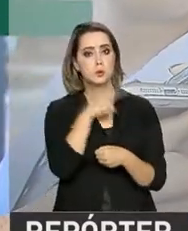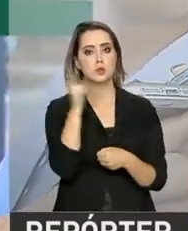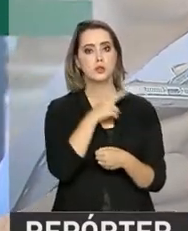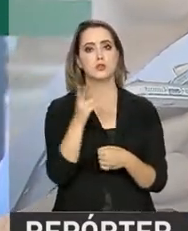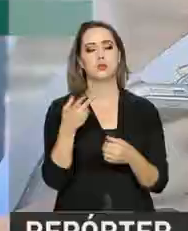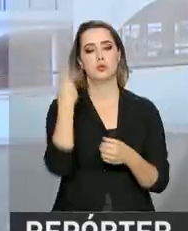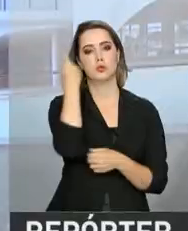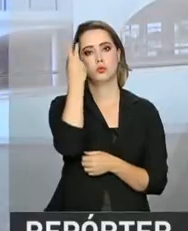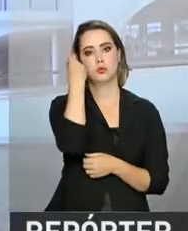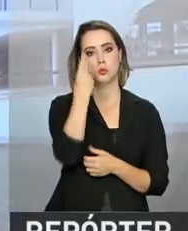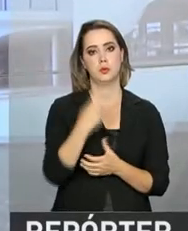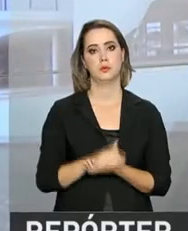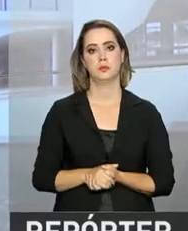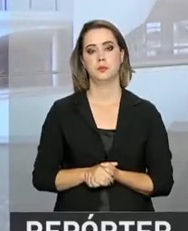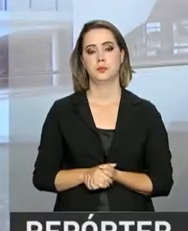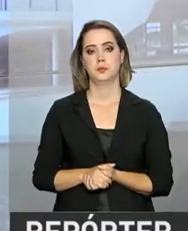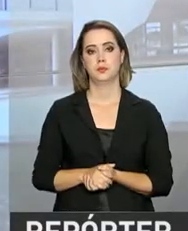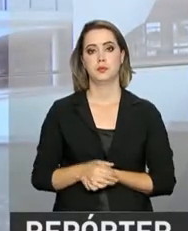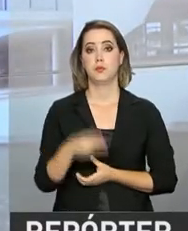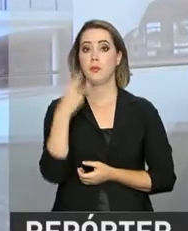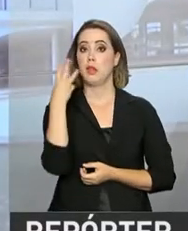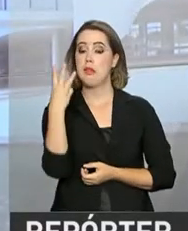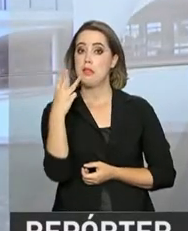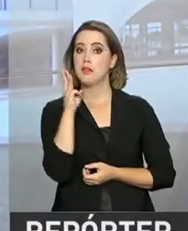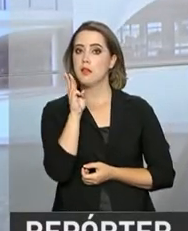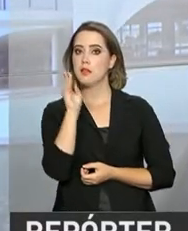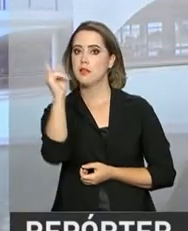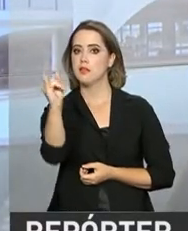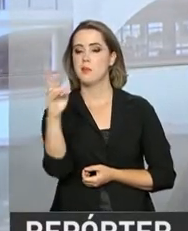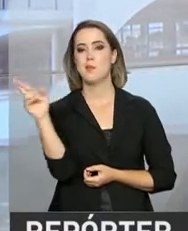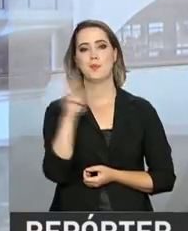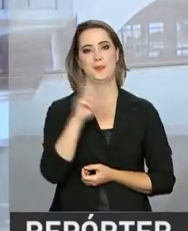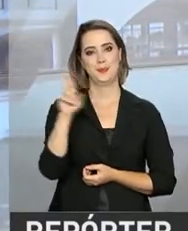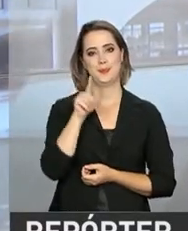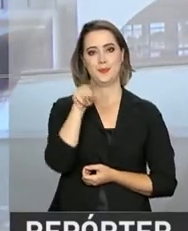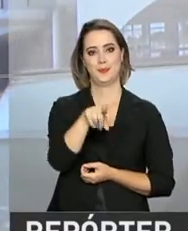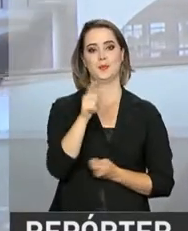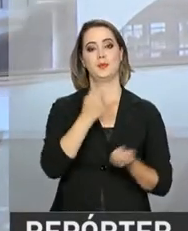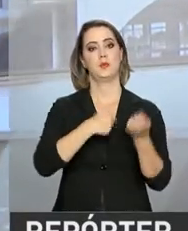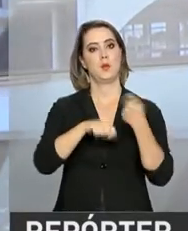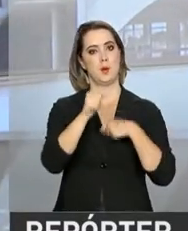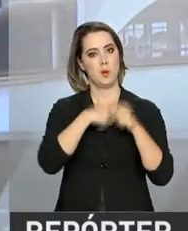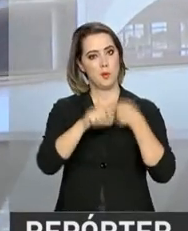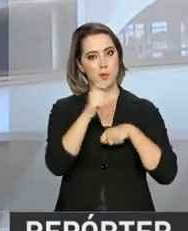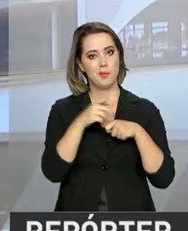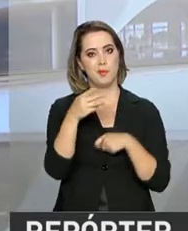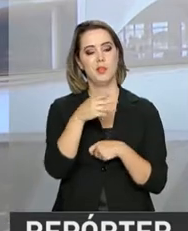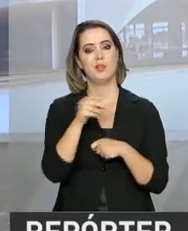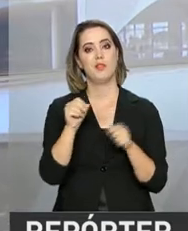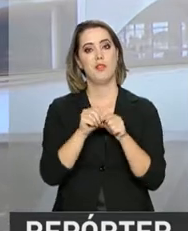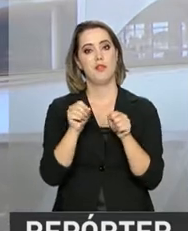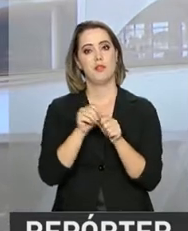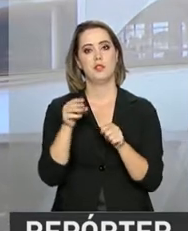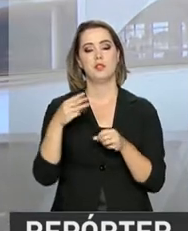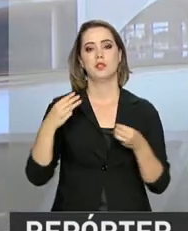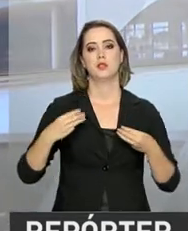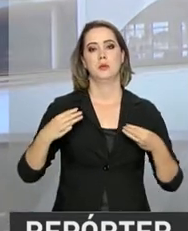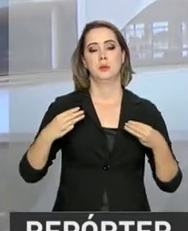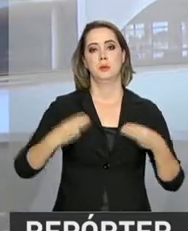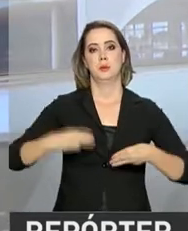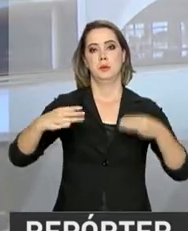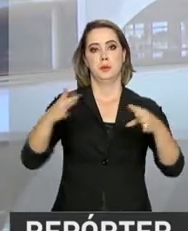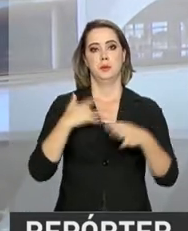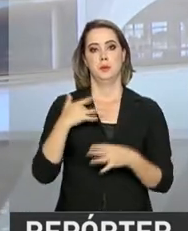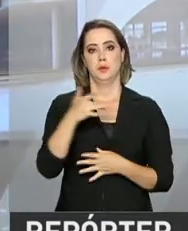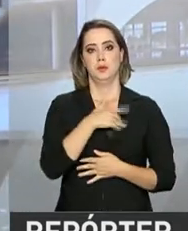à normalidade 3 bilhões de reais essa foi a economia feita pelo ministério da saúde em 300 dias